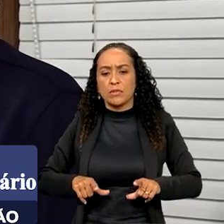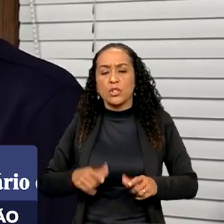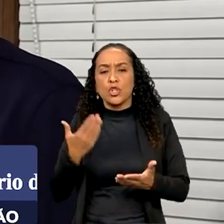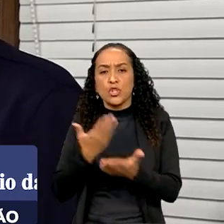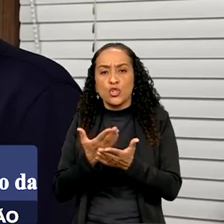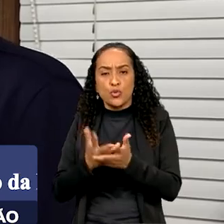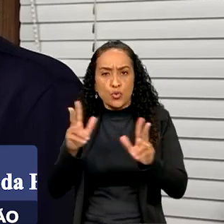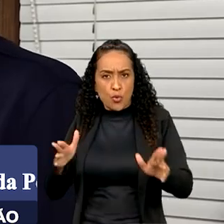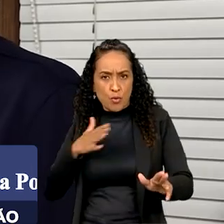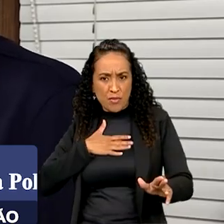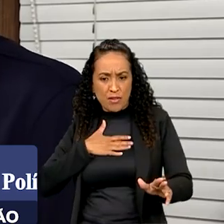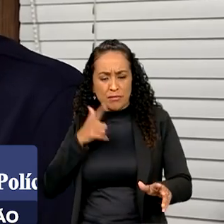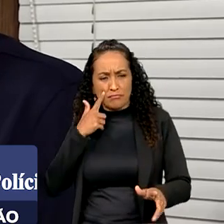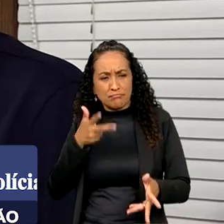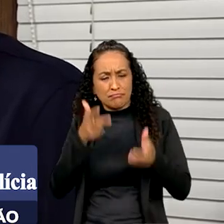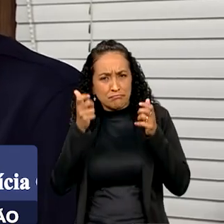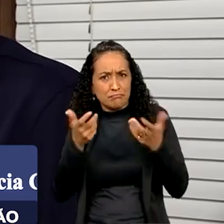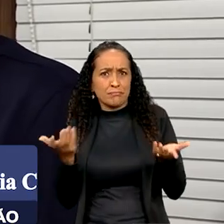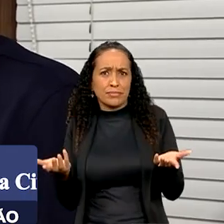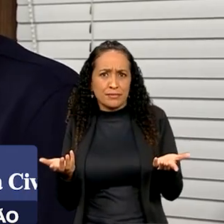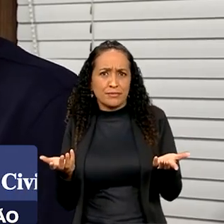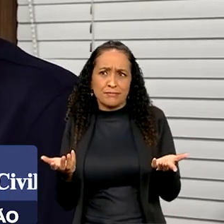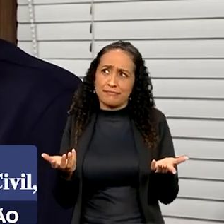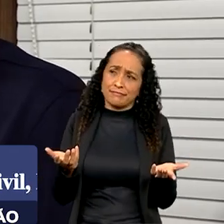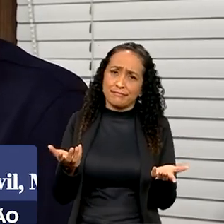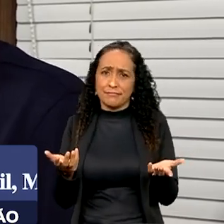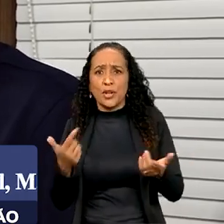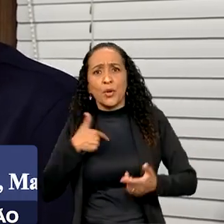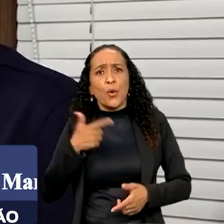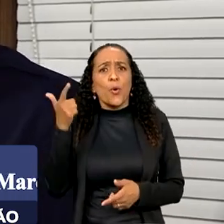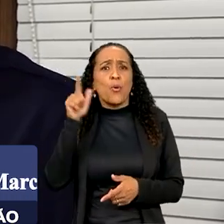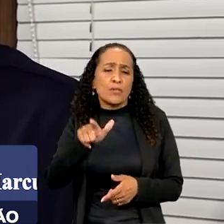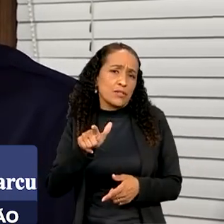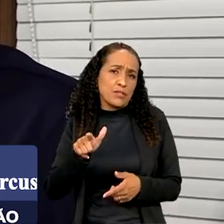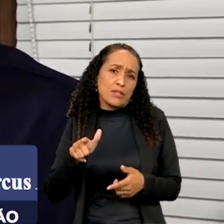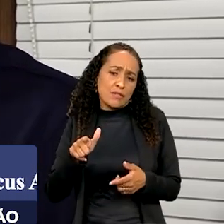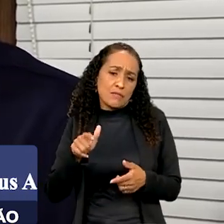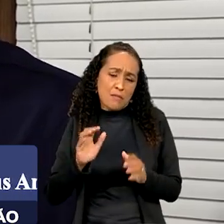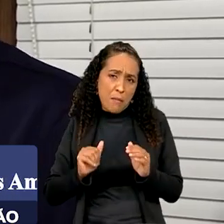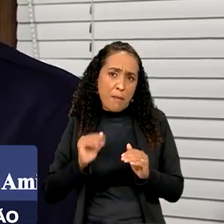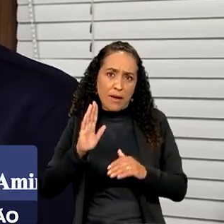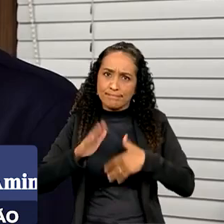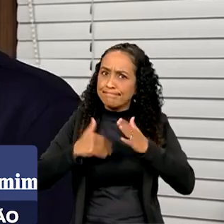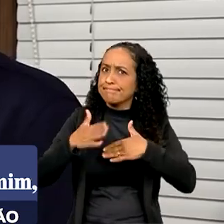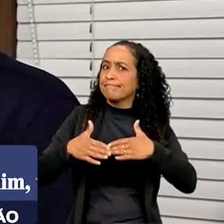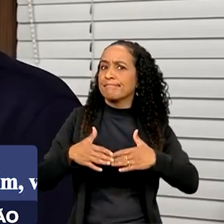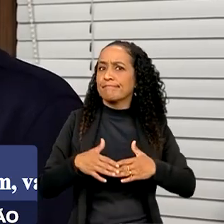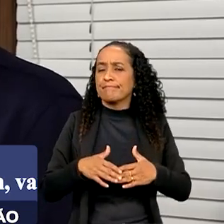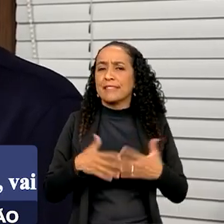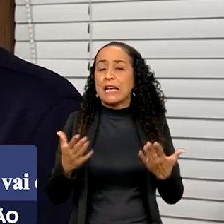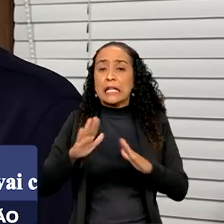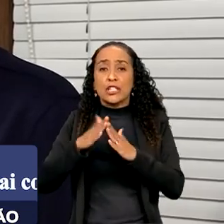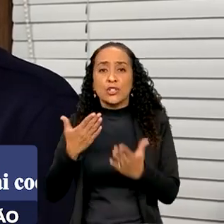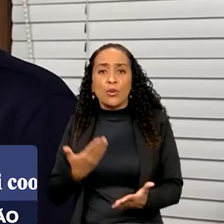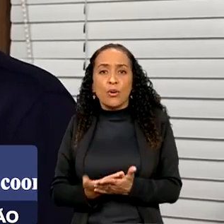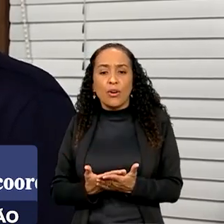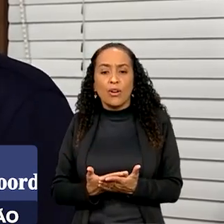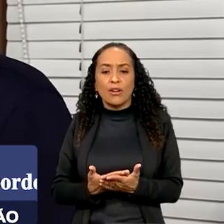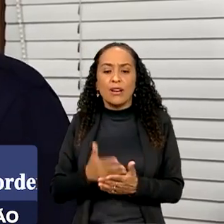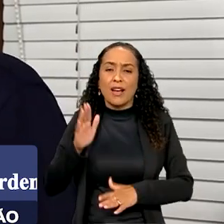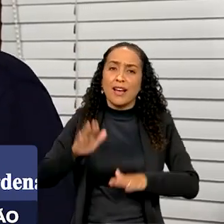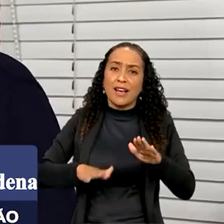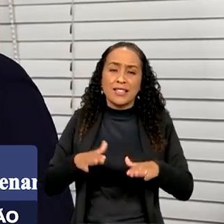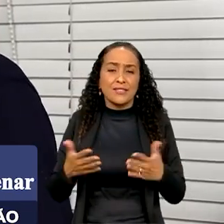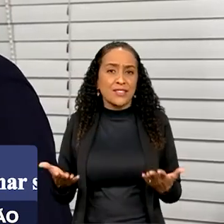série que eu vejo que, tipo, eu consigo alcançar um pouco mais. E na escola, isso às